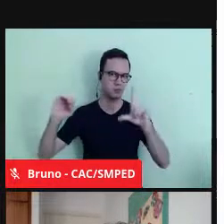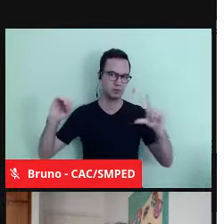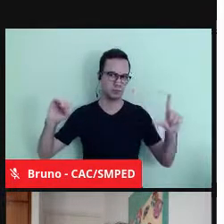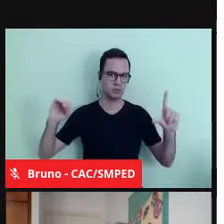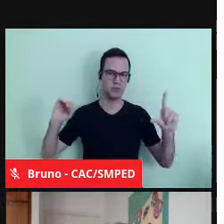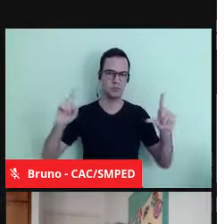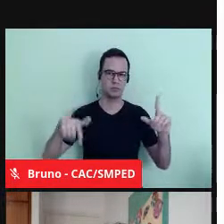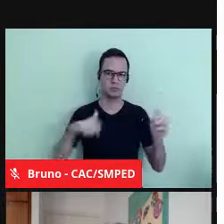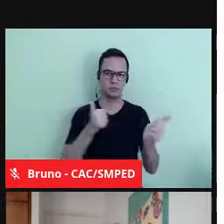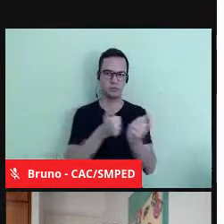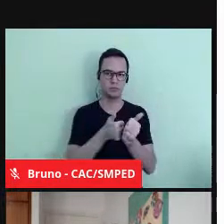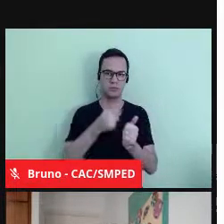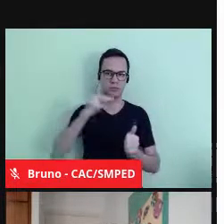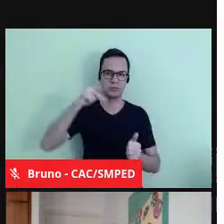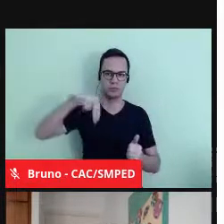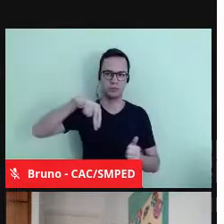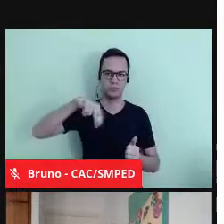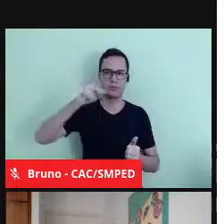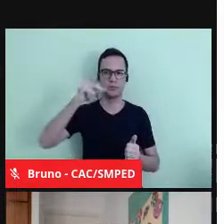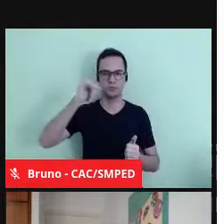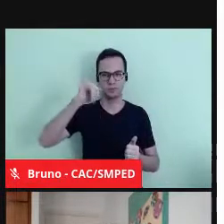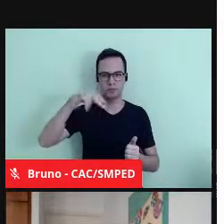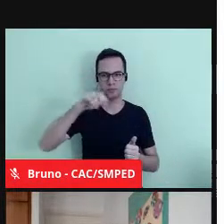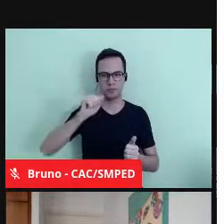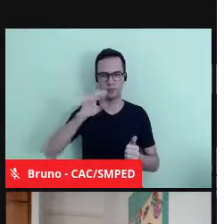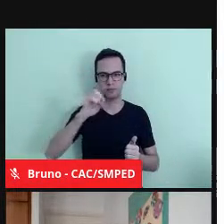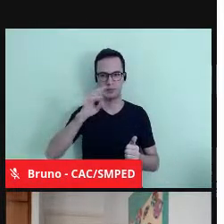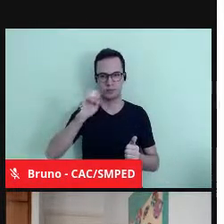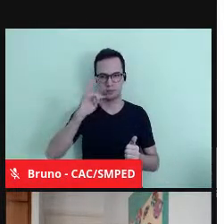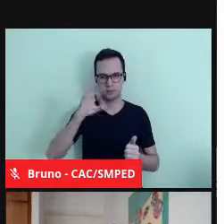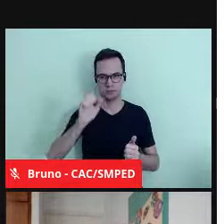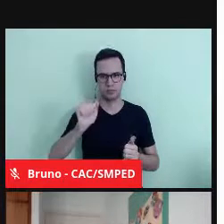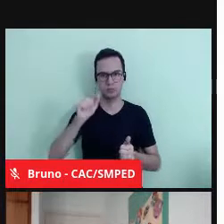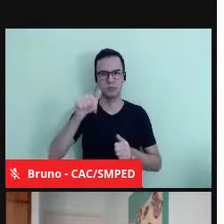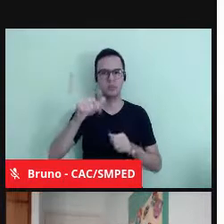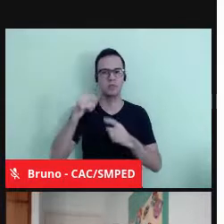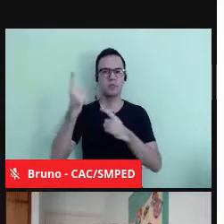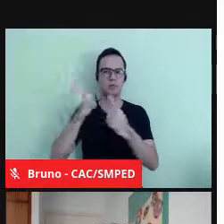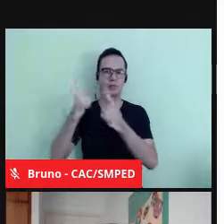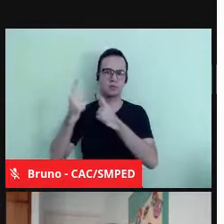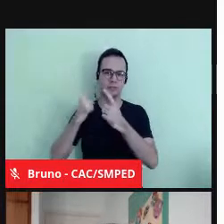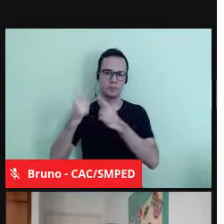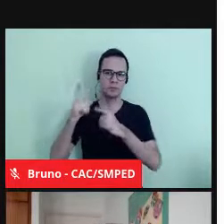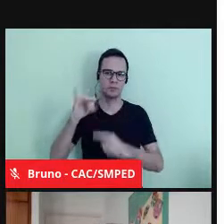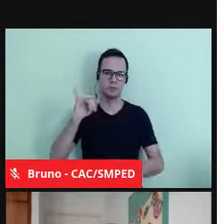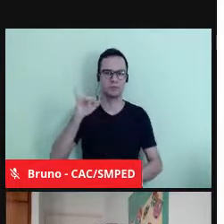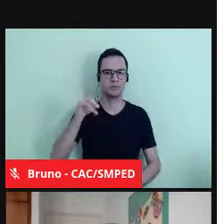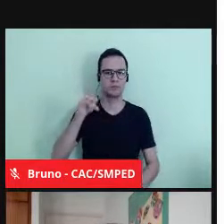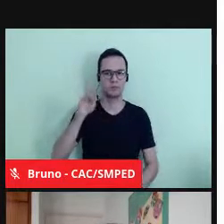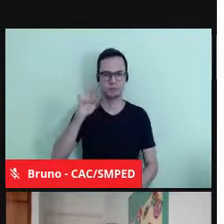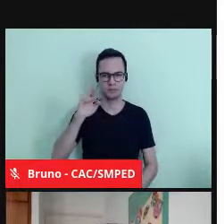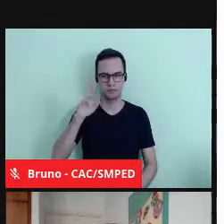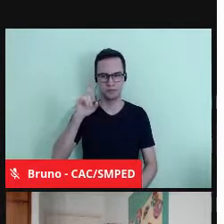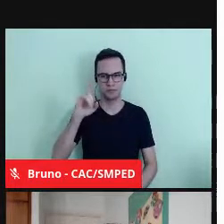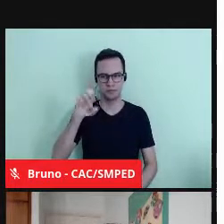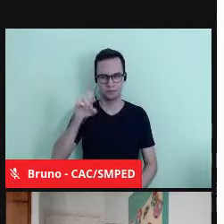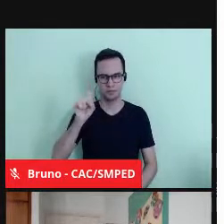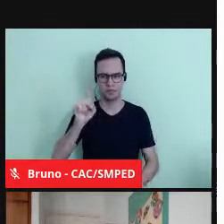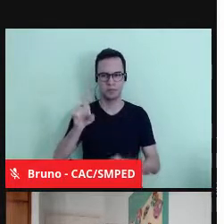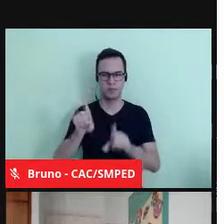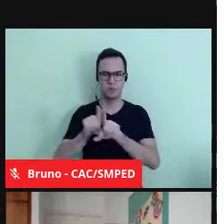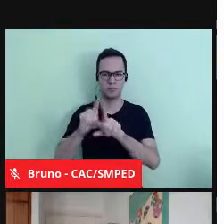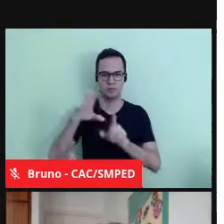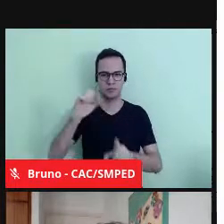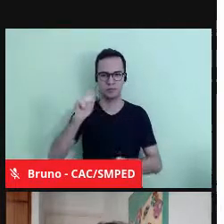mais próximo da Pinacoteca. Aqui está o Parque da Luz, né, a Pinacoteca, Avenida Tiradentes, a Avenida Casper Líbero está para